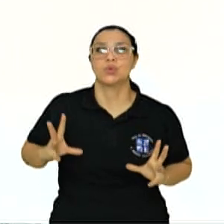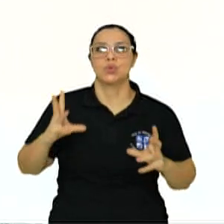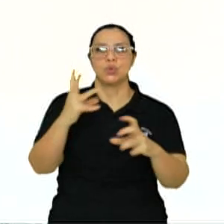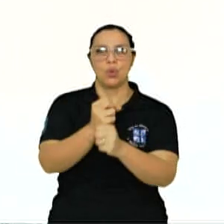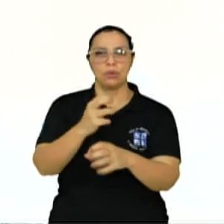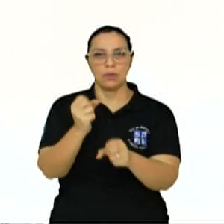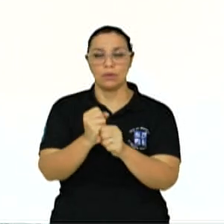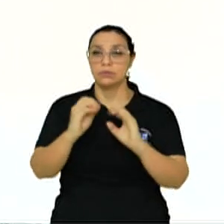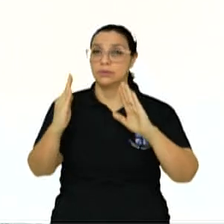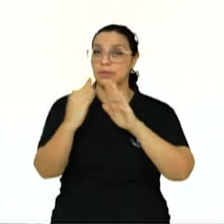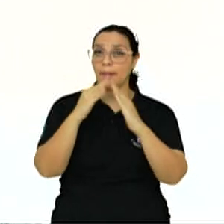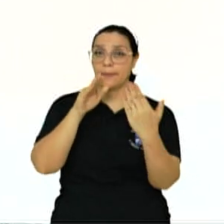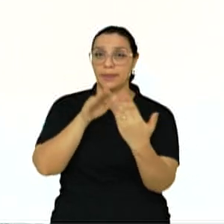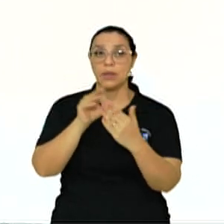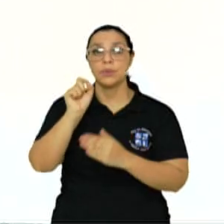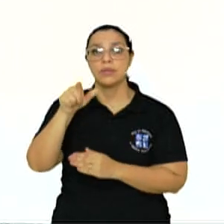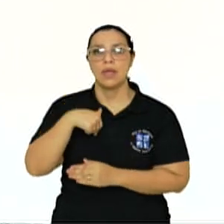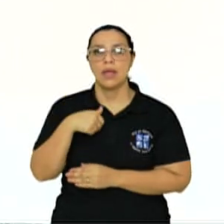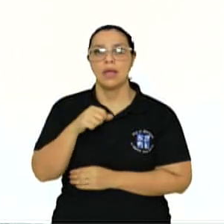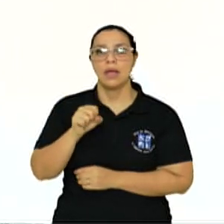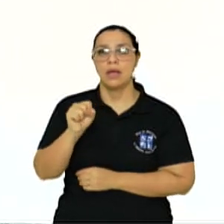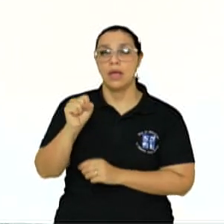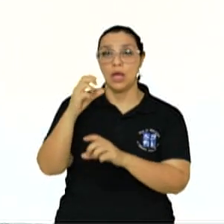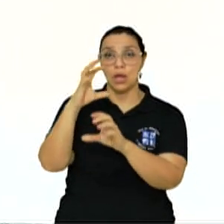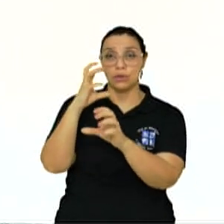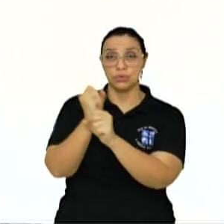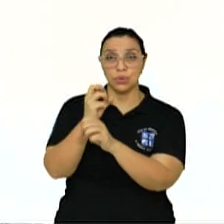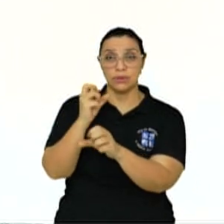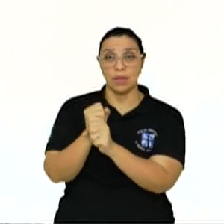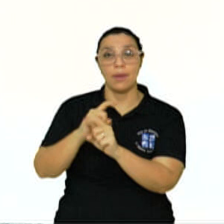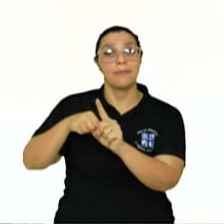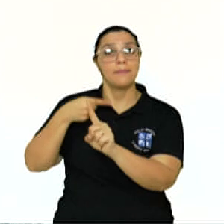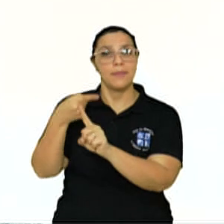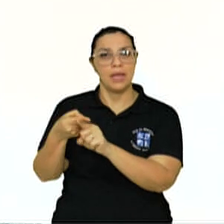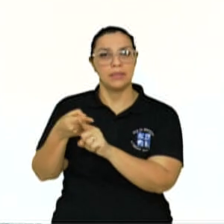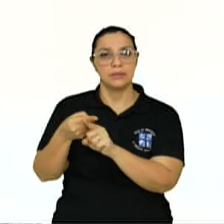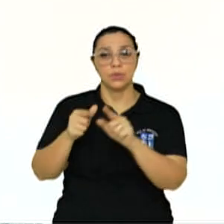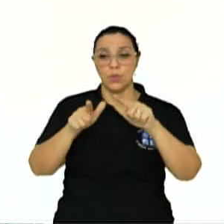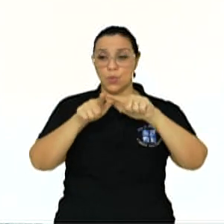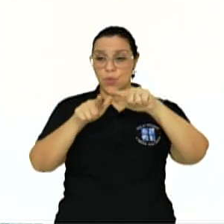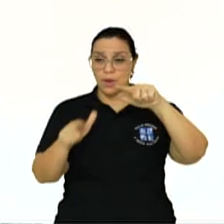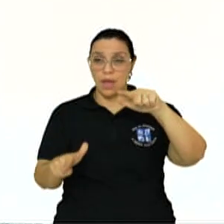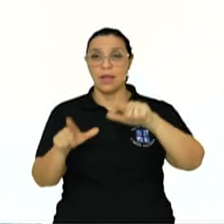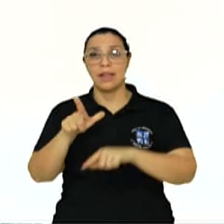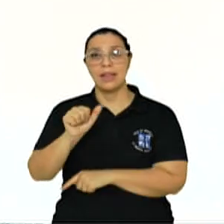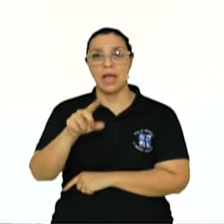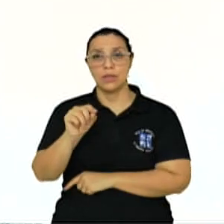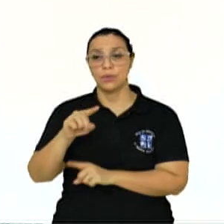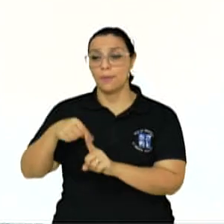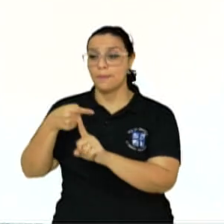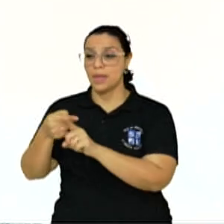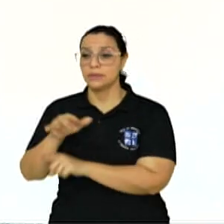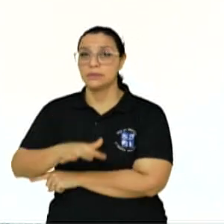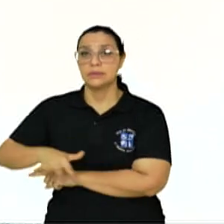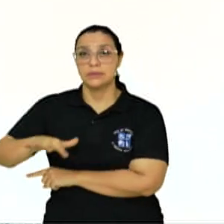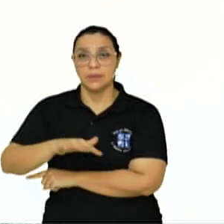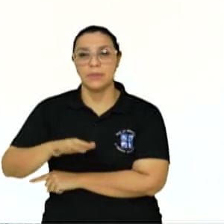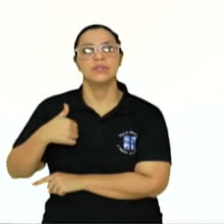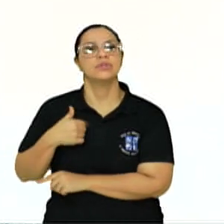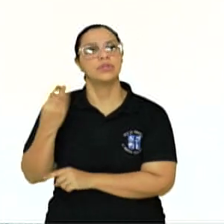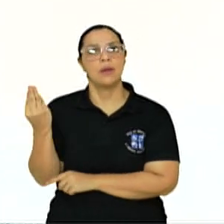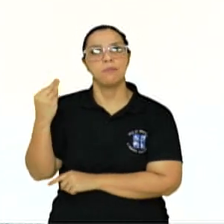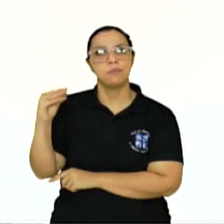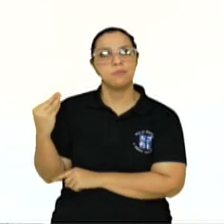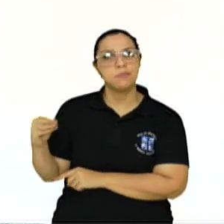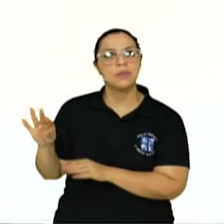de uma pirâmide é o quê? A soma da superfície lateral com a superfície da base. E aí já